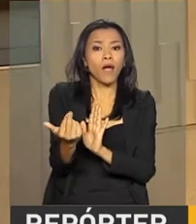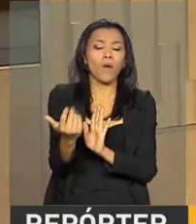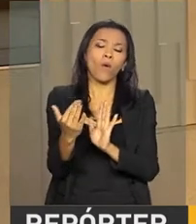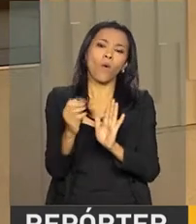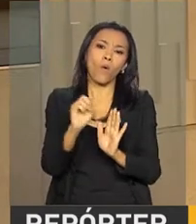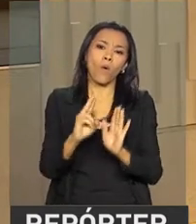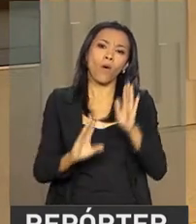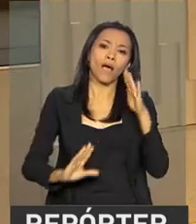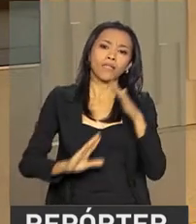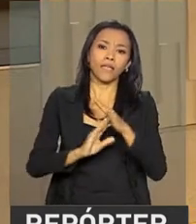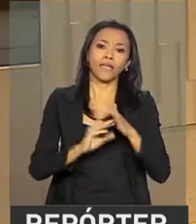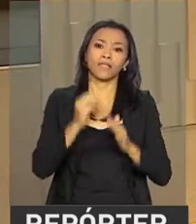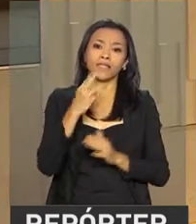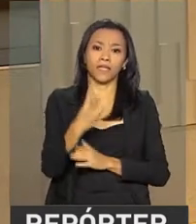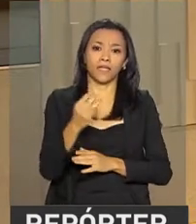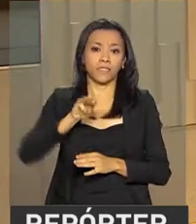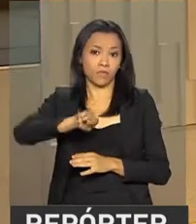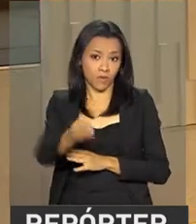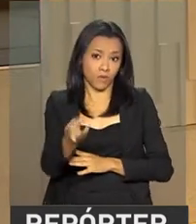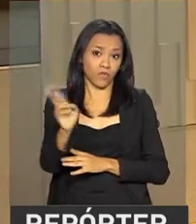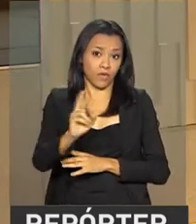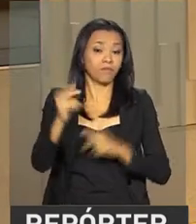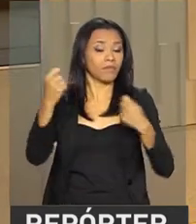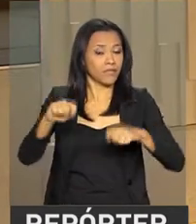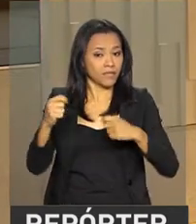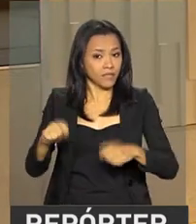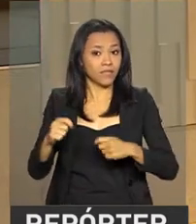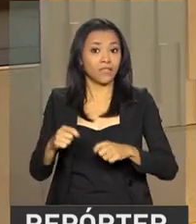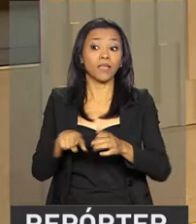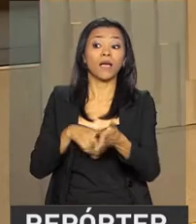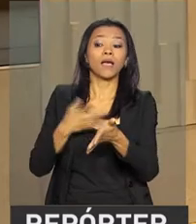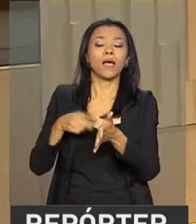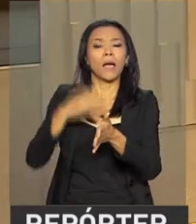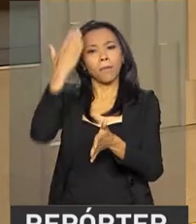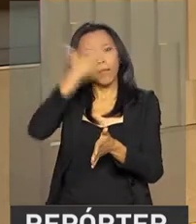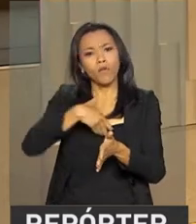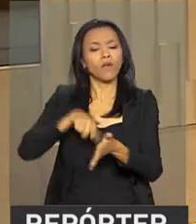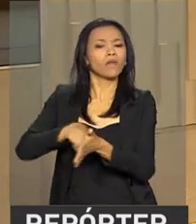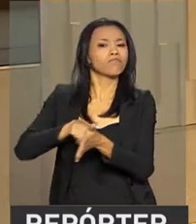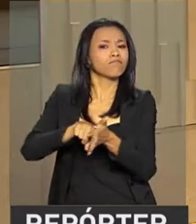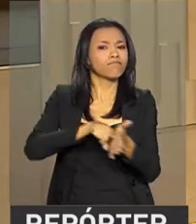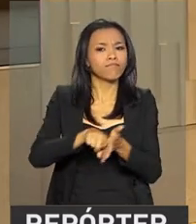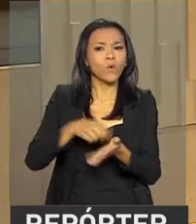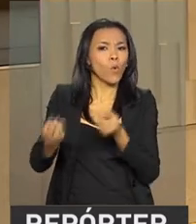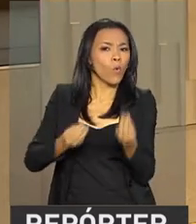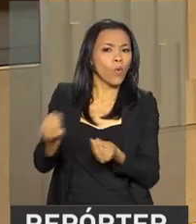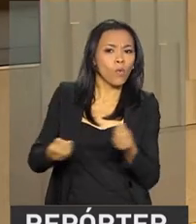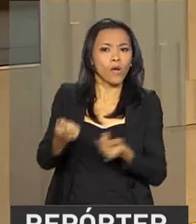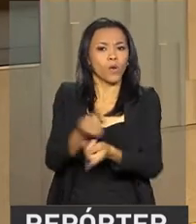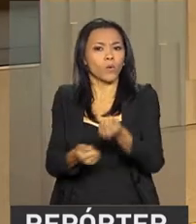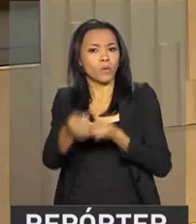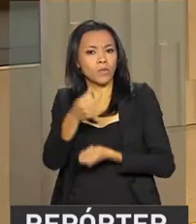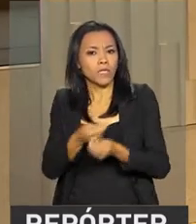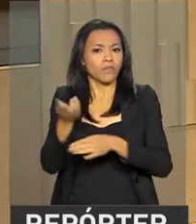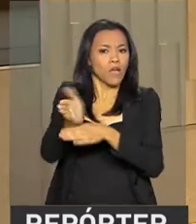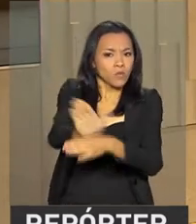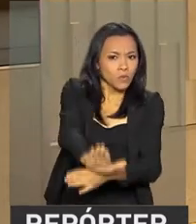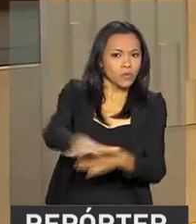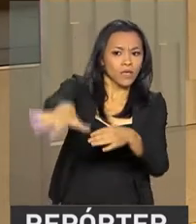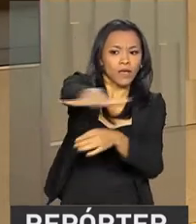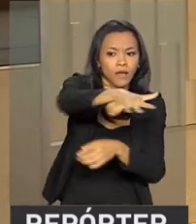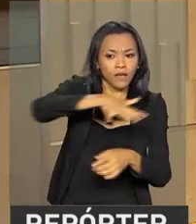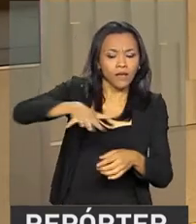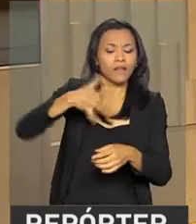três milhões de reais devem apresentar o estudo de impacto econômico a idéia é mostrar como a produção cultural pode